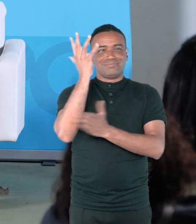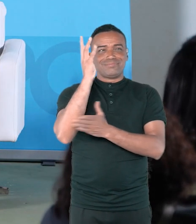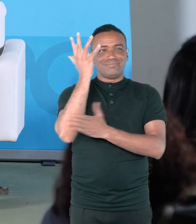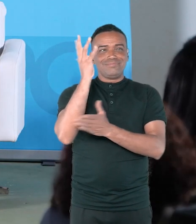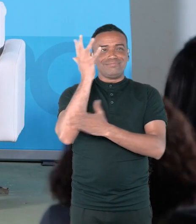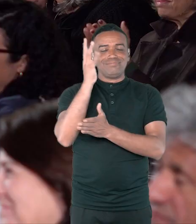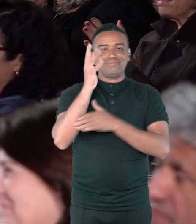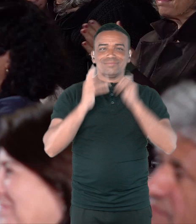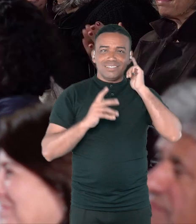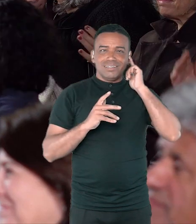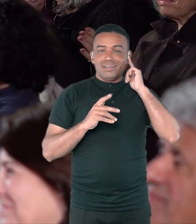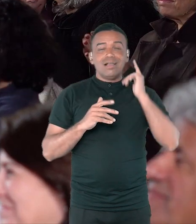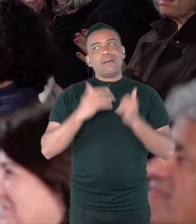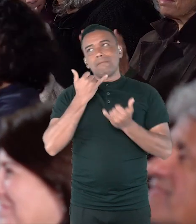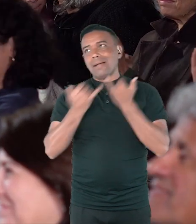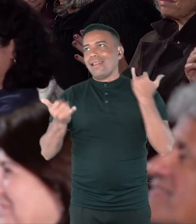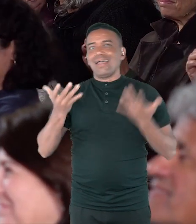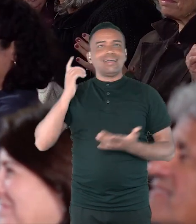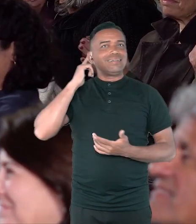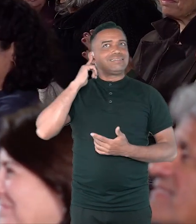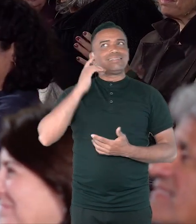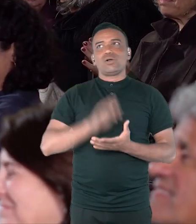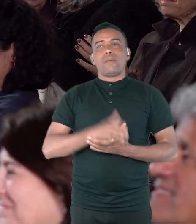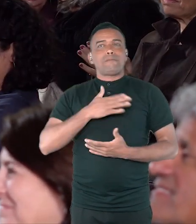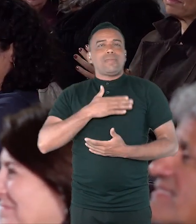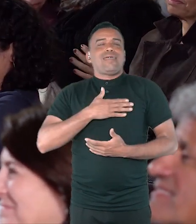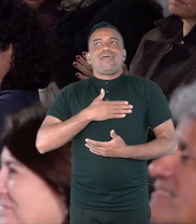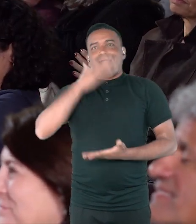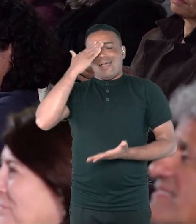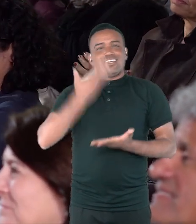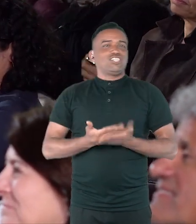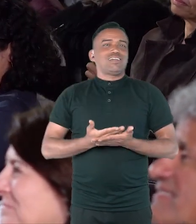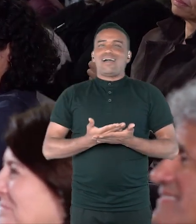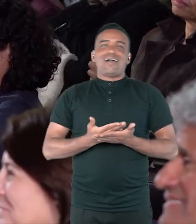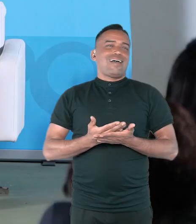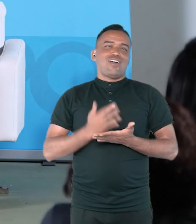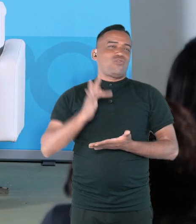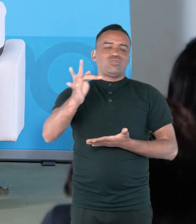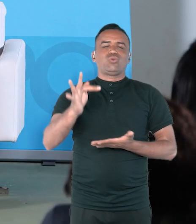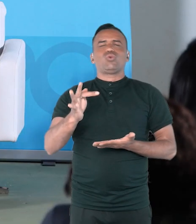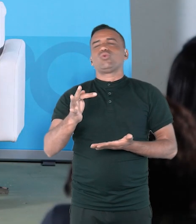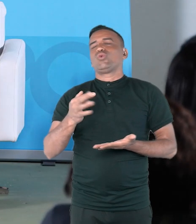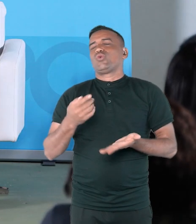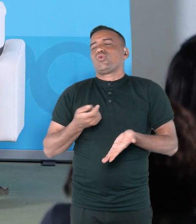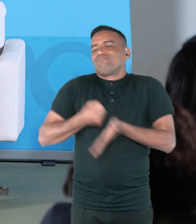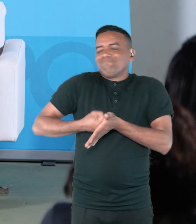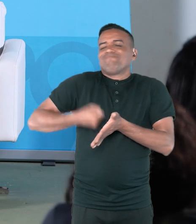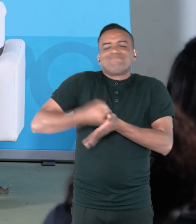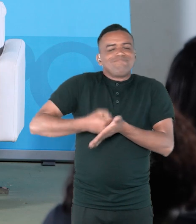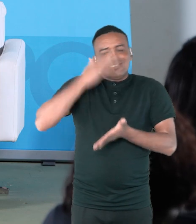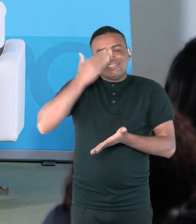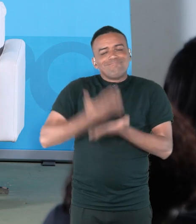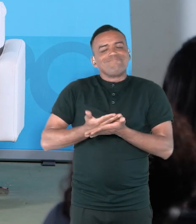A plateia aplaude. É meio um fruto do meu otimismo obstinado. Obrigada, gente. Mas eu acho que a